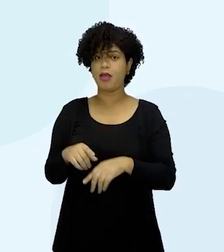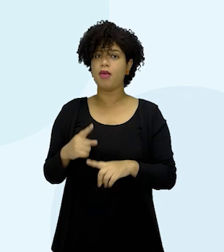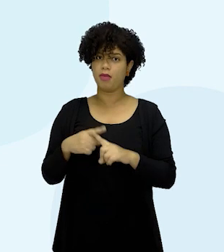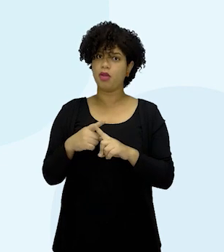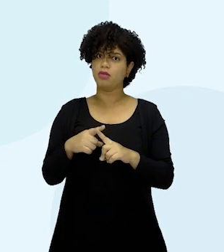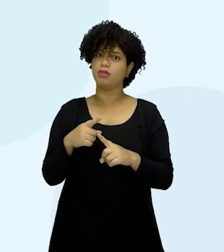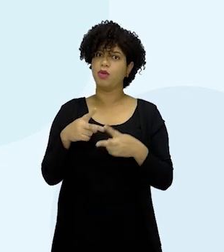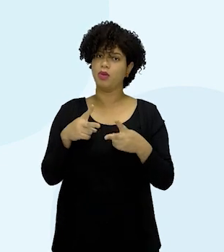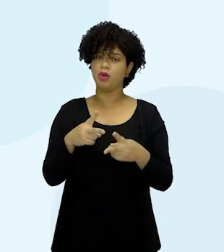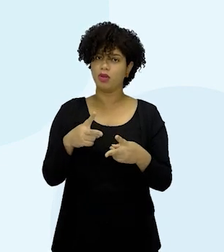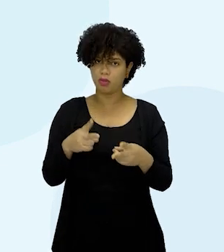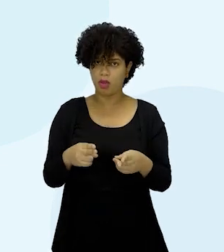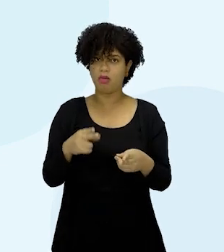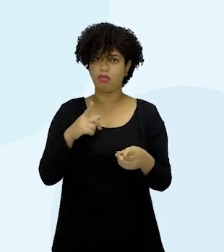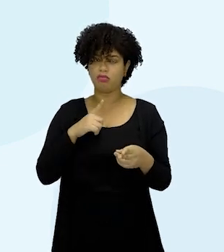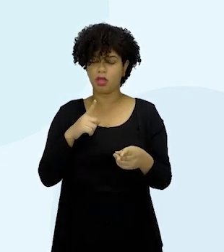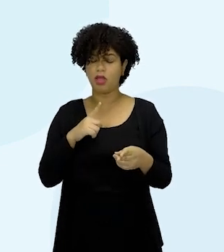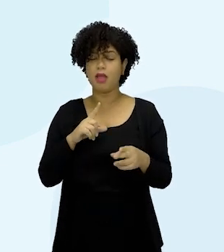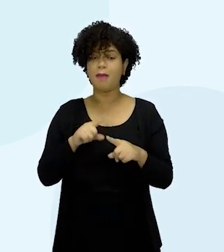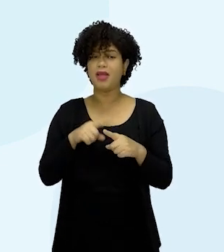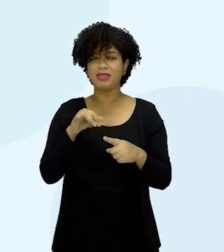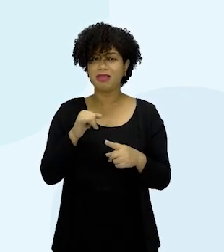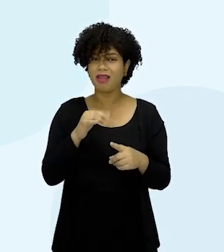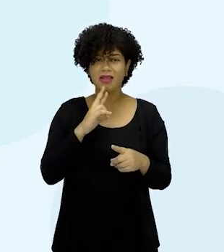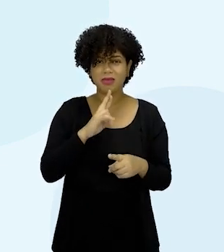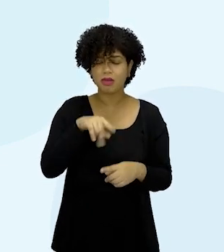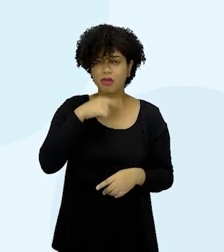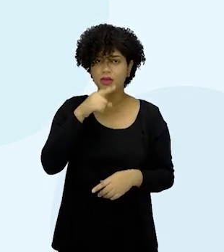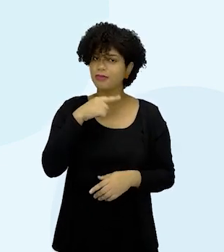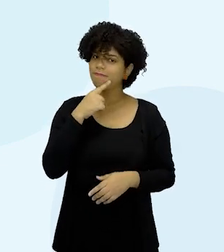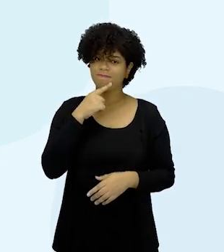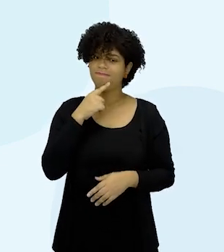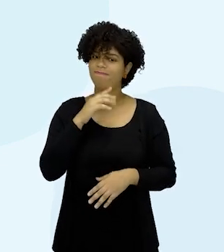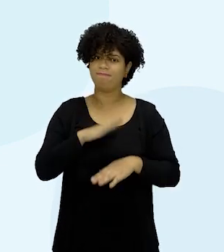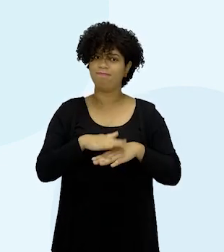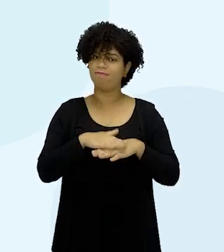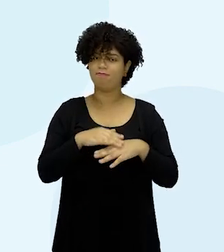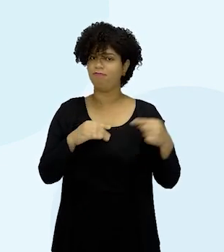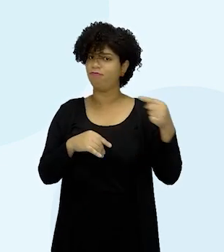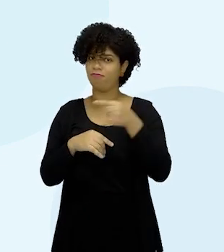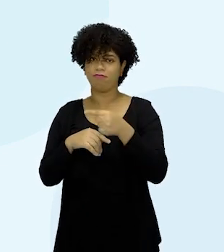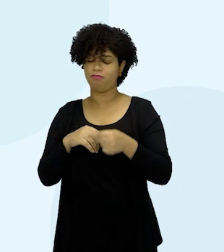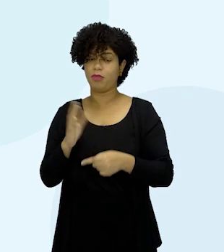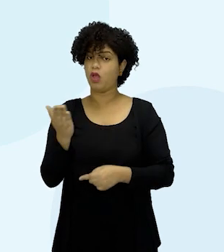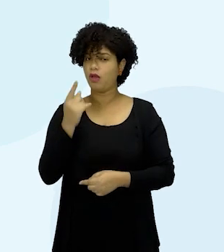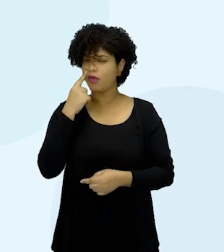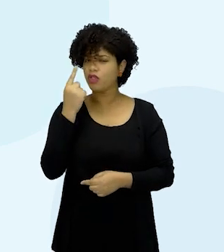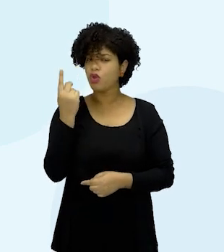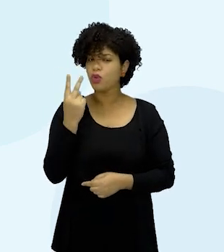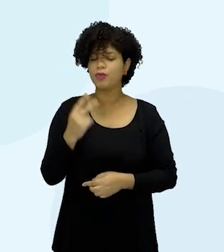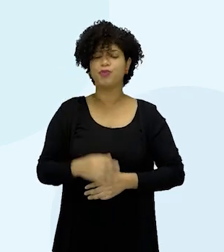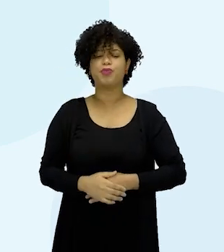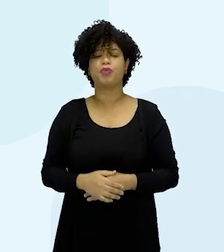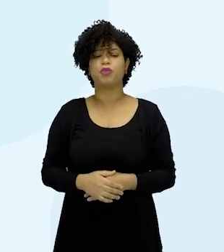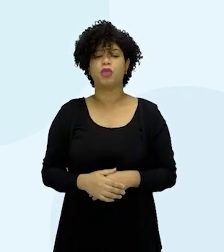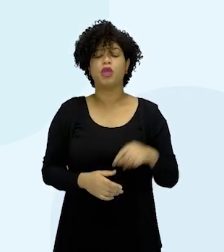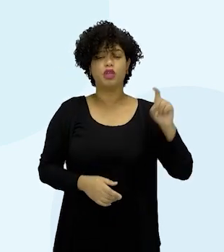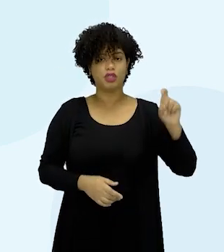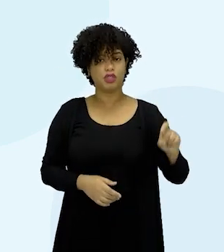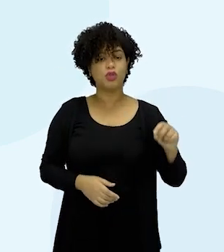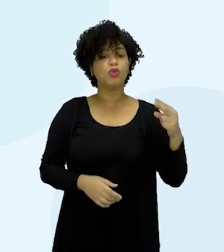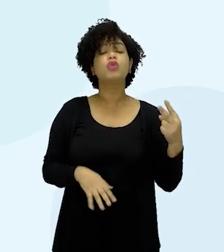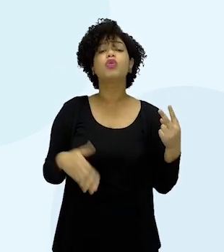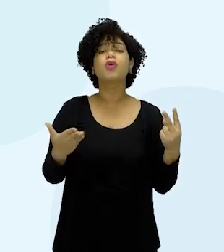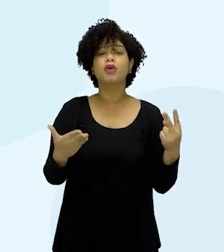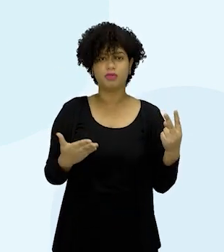fizesse a conta e não encontrasse, eu não teria como fazer a setinha, tá bom? Ficava sem fazer. Vamos para o segundo valor, ó. o meu x2, ele vai